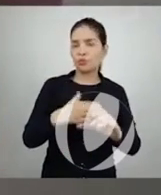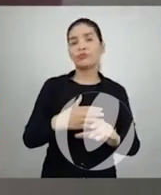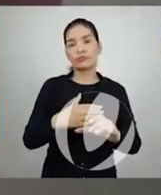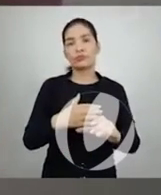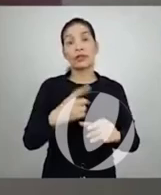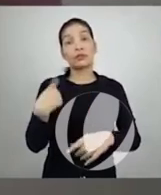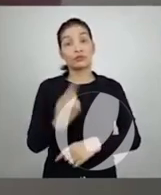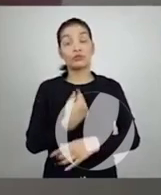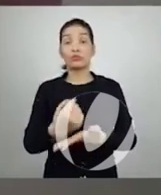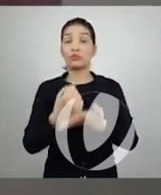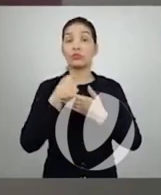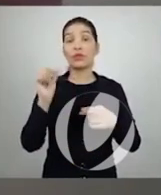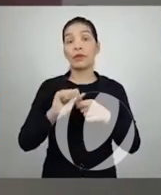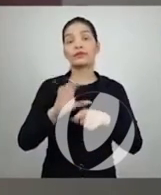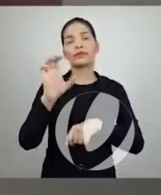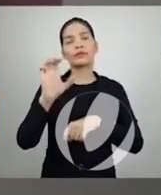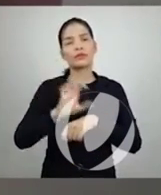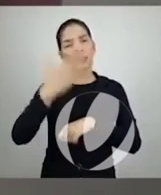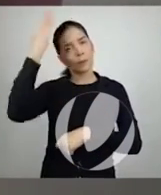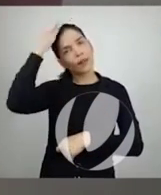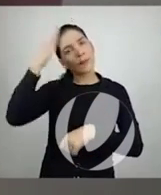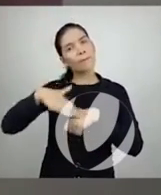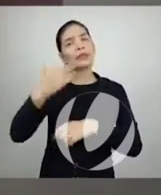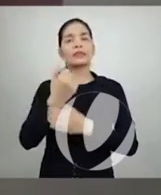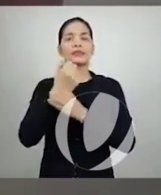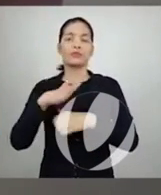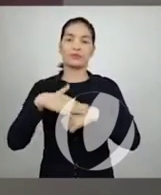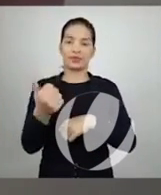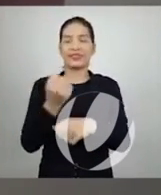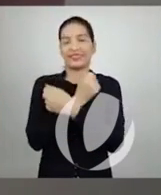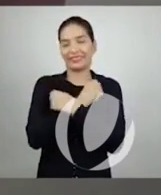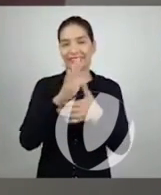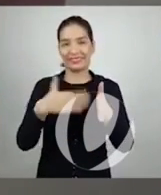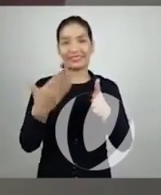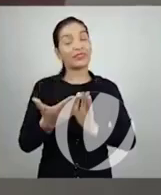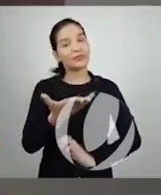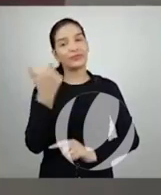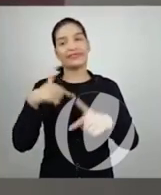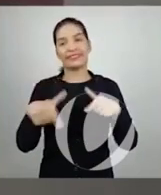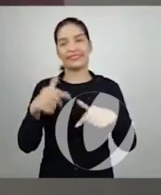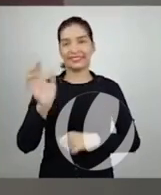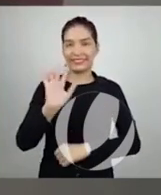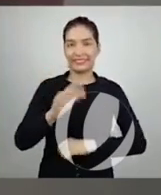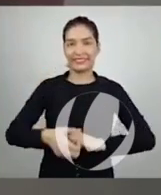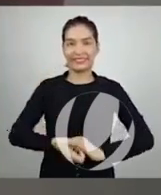prestigiadas para nos ajudar a fazer um parar mais seguro e cada vez melhor um abraço a todos a trabalhar